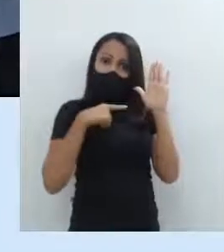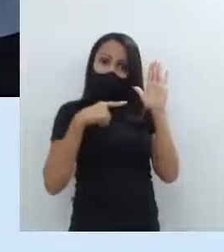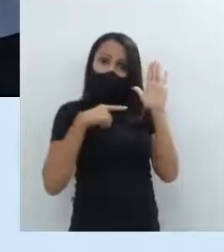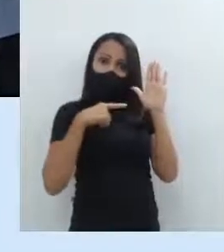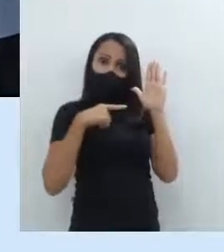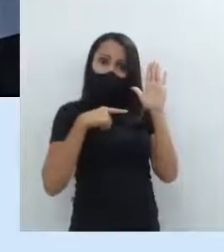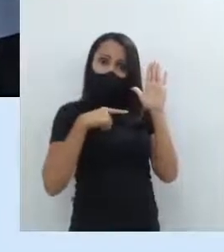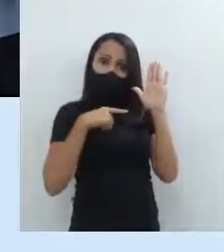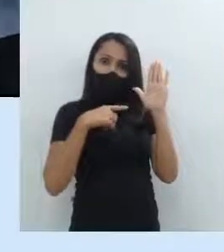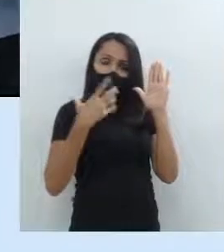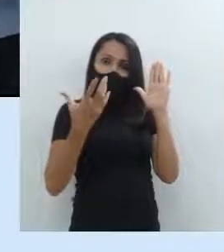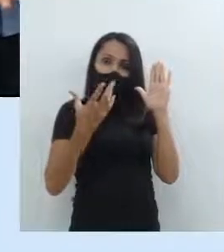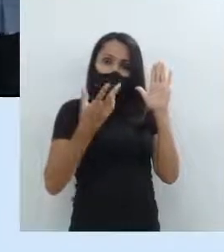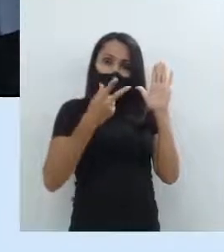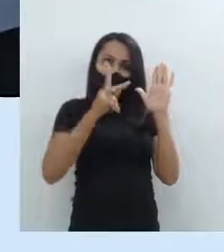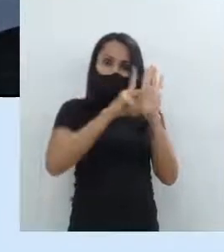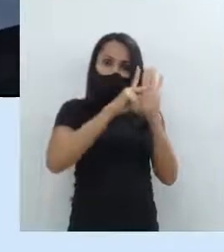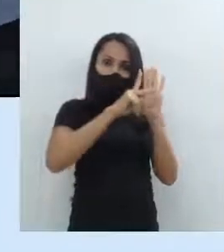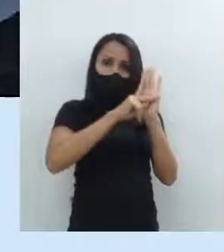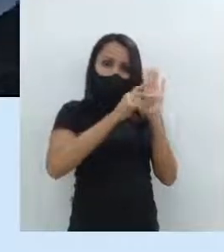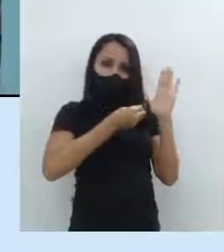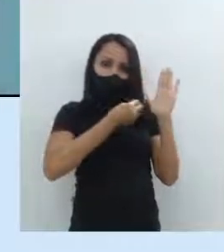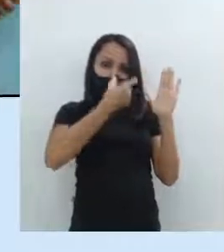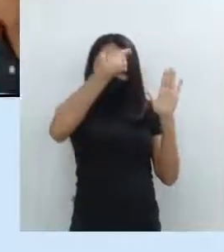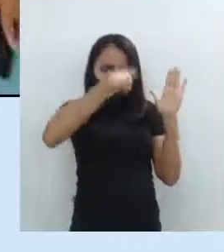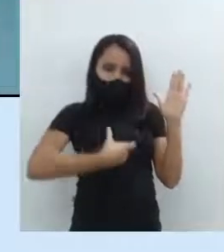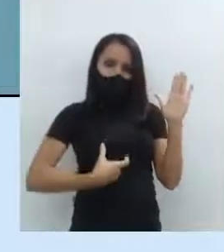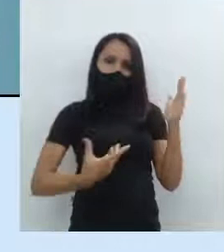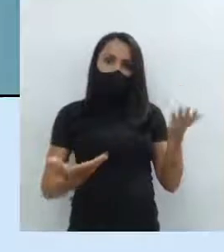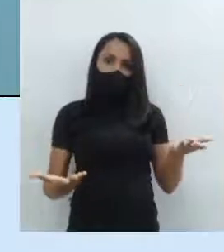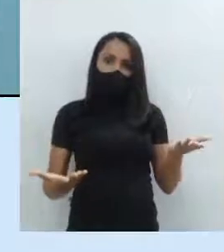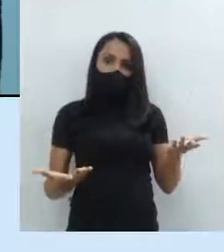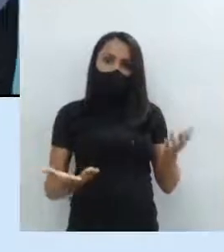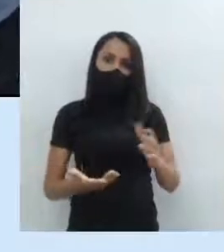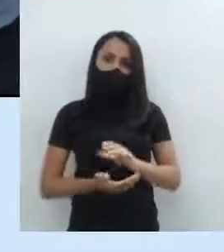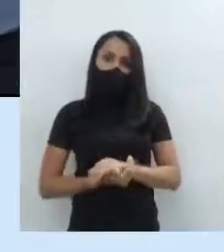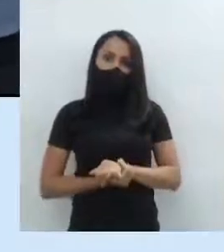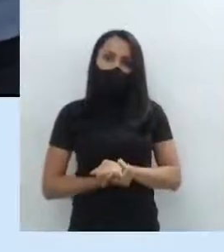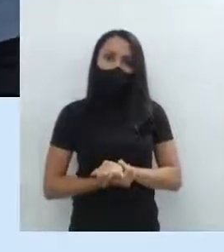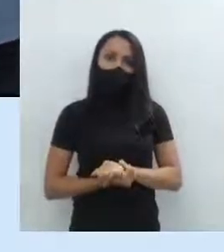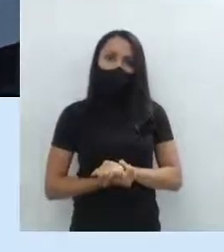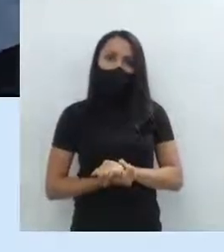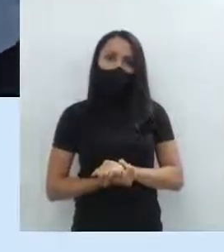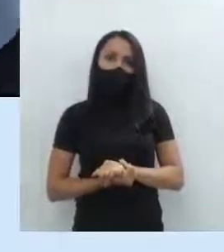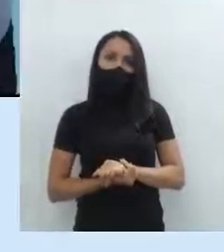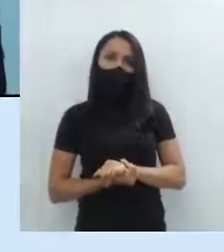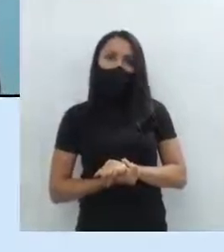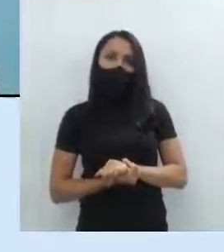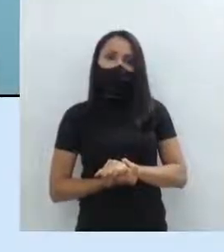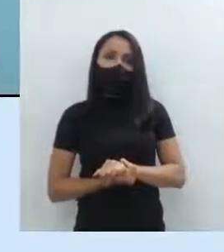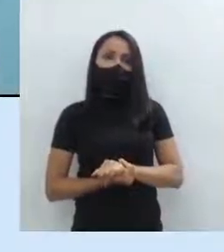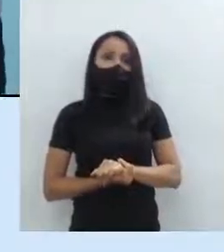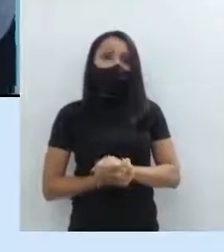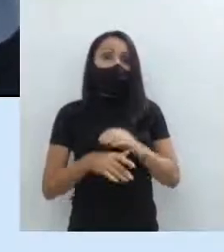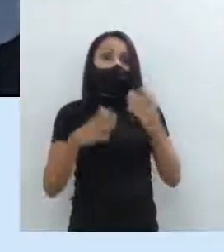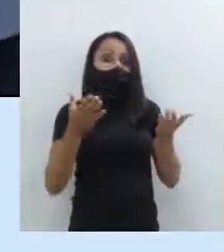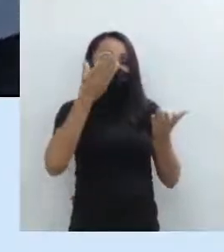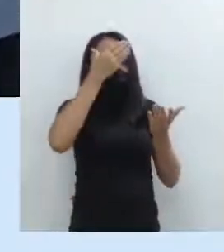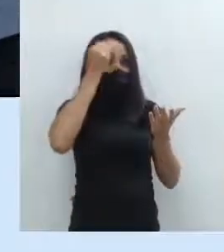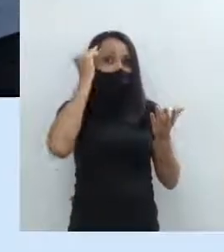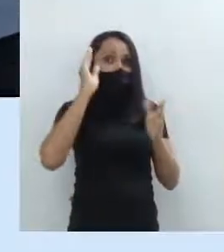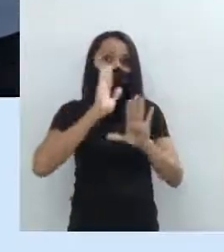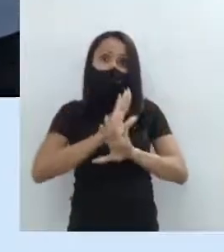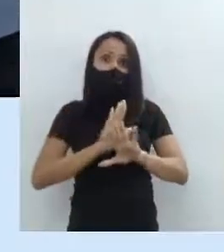meu comportamento. Ok? Deu para entender até aqui? Então vamos lá. Para que a gente não se esqueça de forma alguma